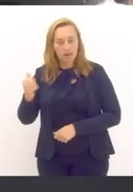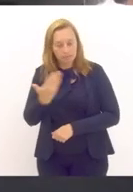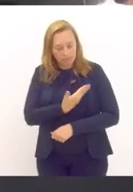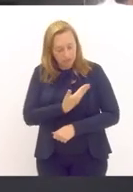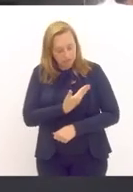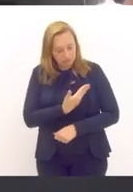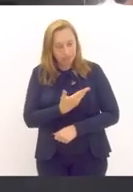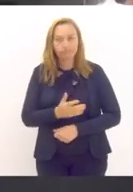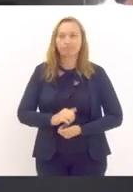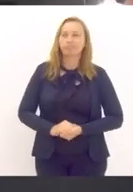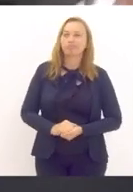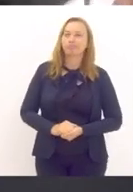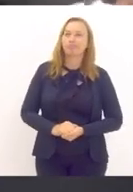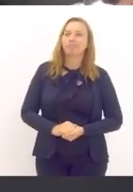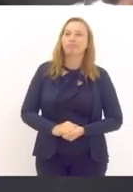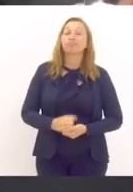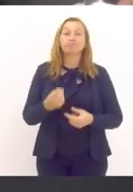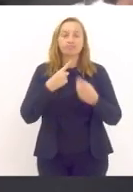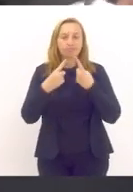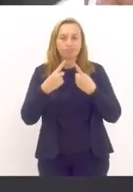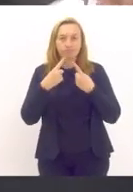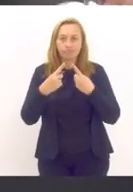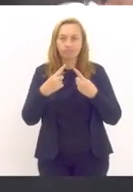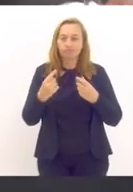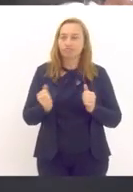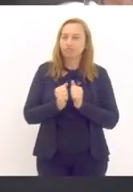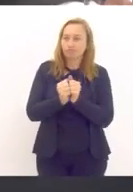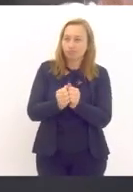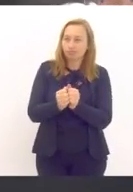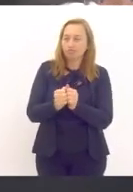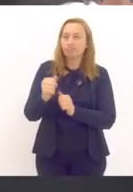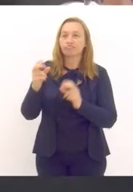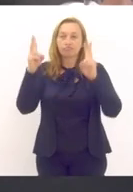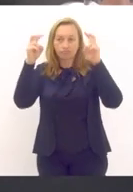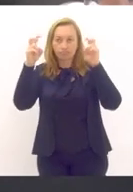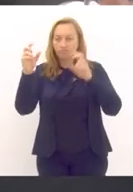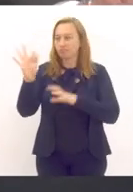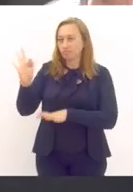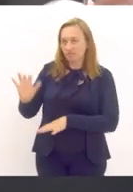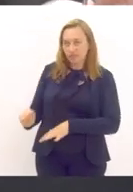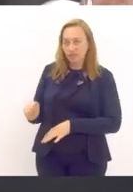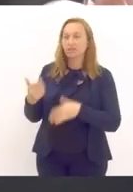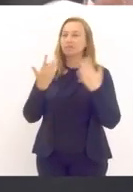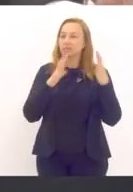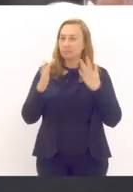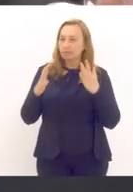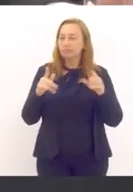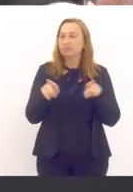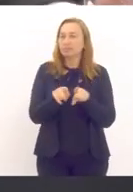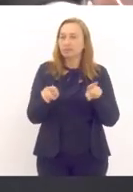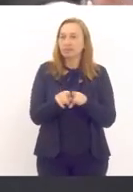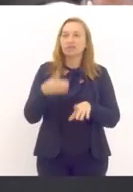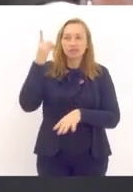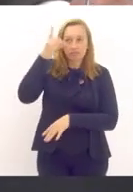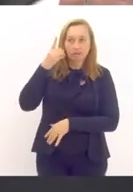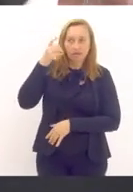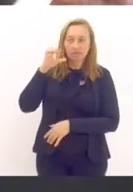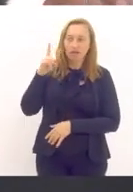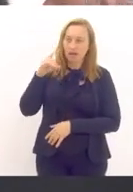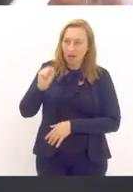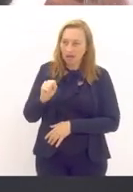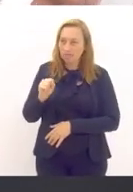se participando bastante das discussões fazendárias. Aproveitar e saudar o deputado Carlos Mello, que ainda não tinha